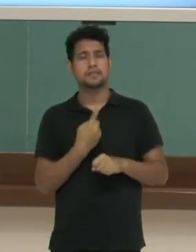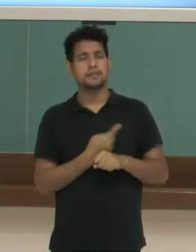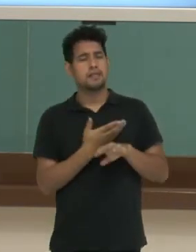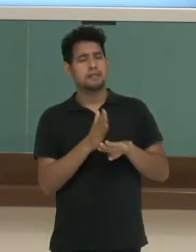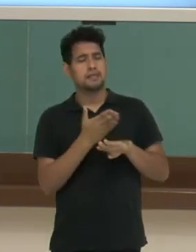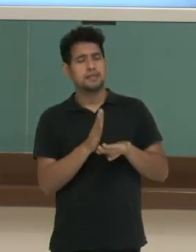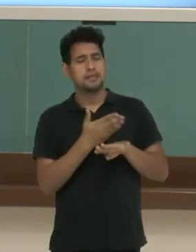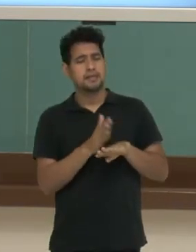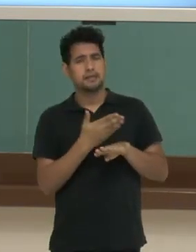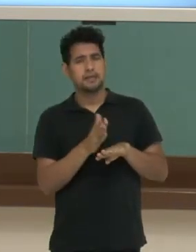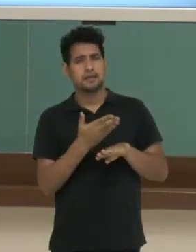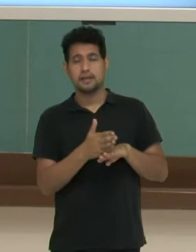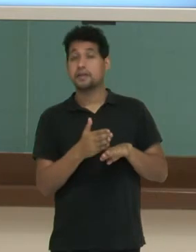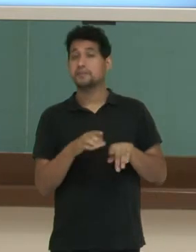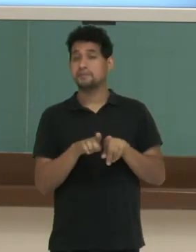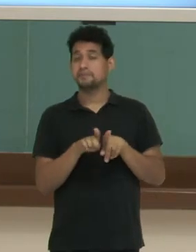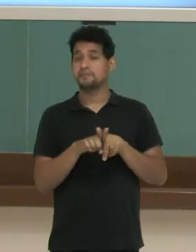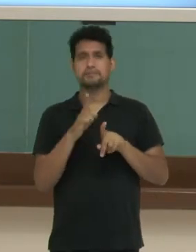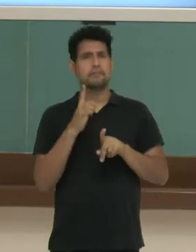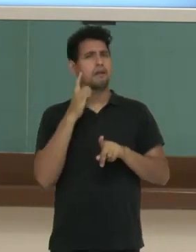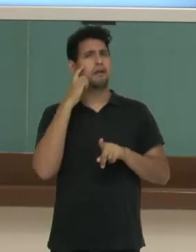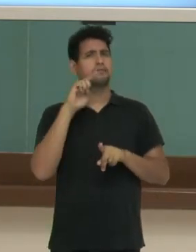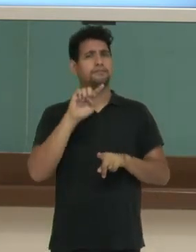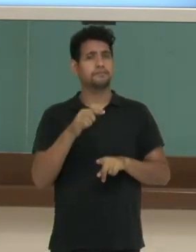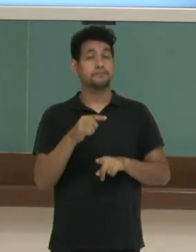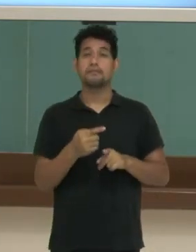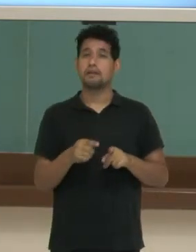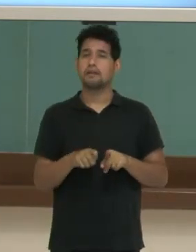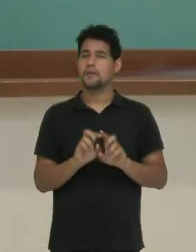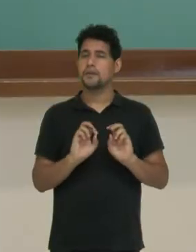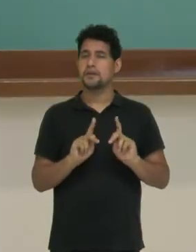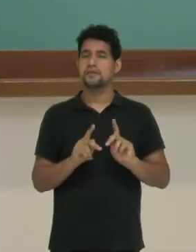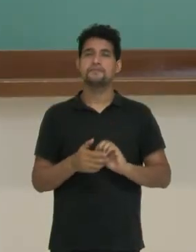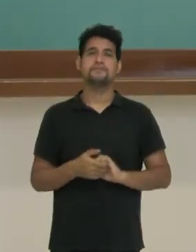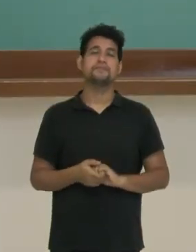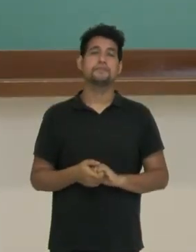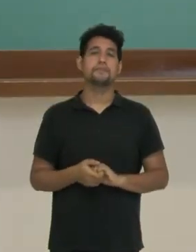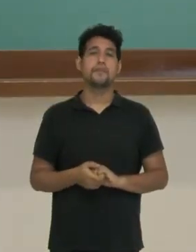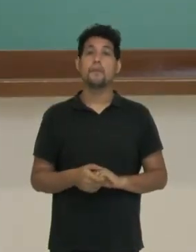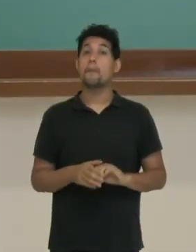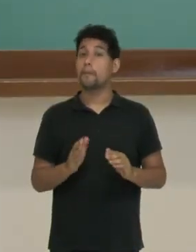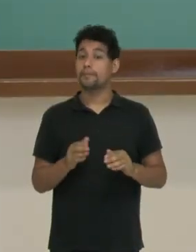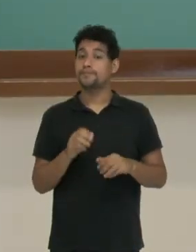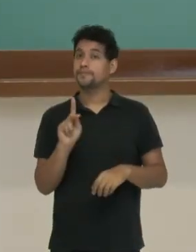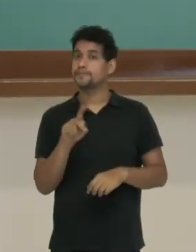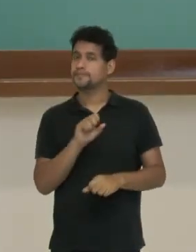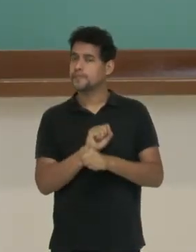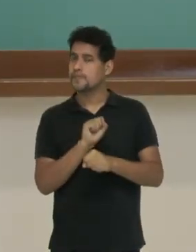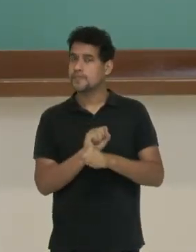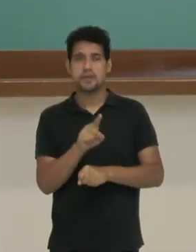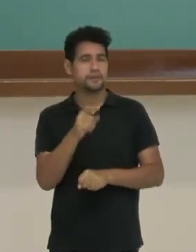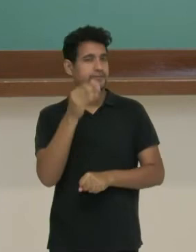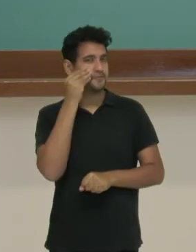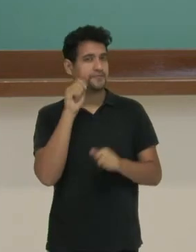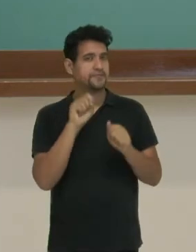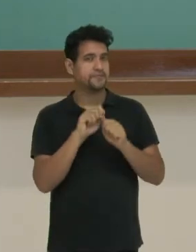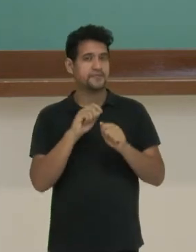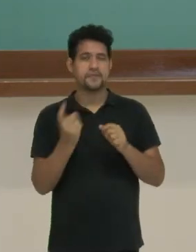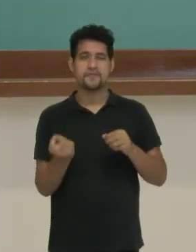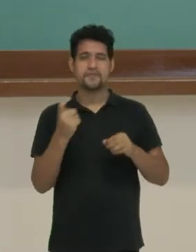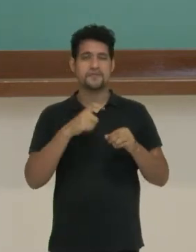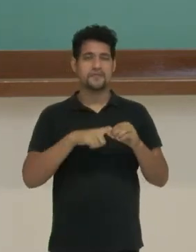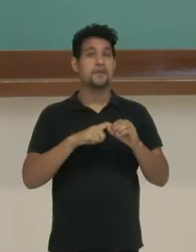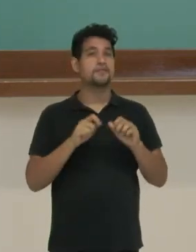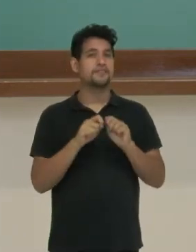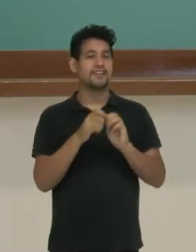esse algoritmo, tá bom? E o posicionamento da vírgula, tá joia? Então, agora a prof vai dar um tempinho aí para vocês e eu já retomo para a